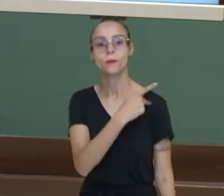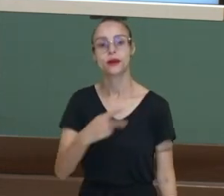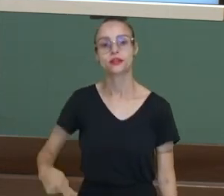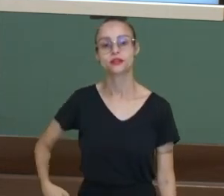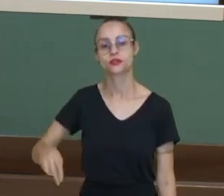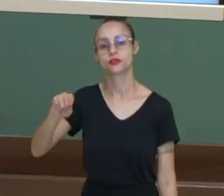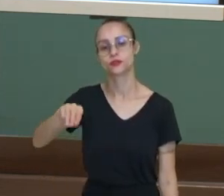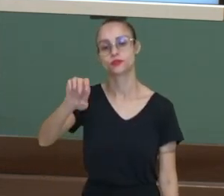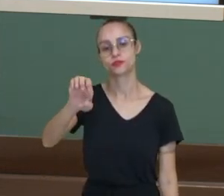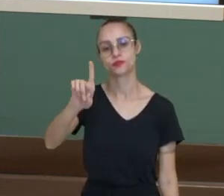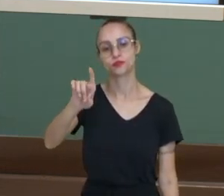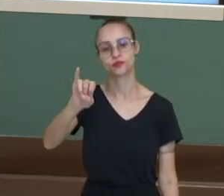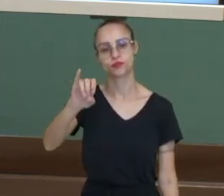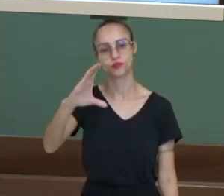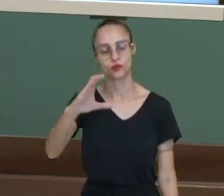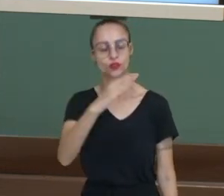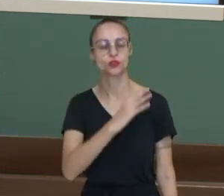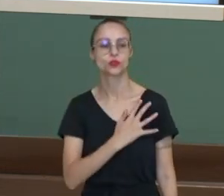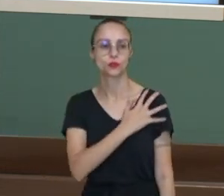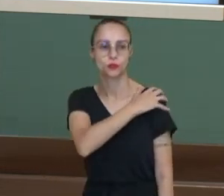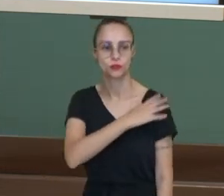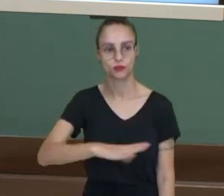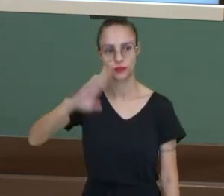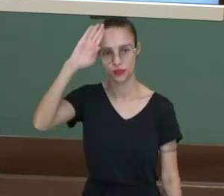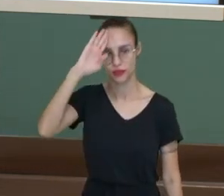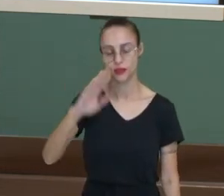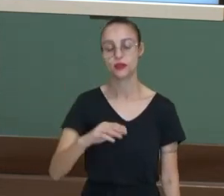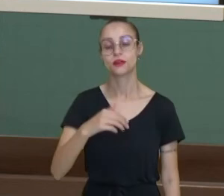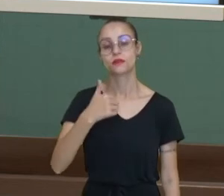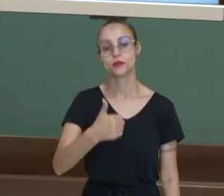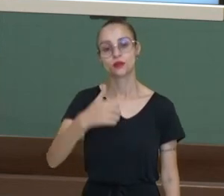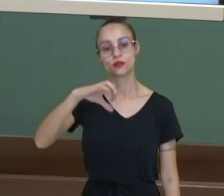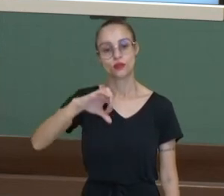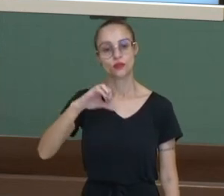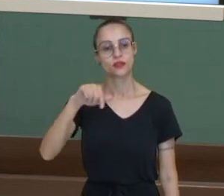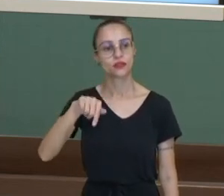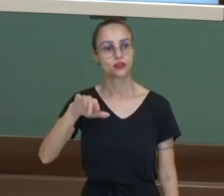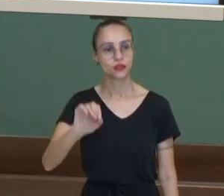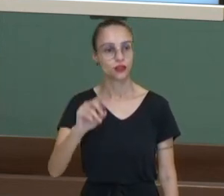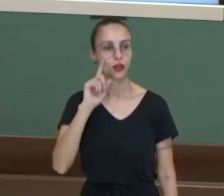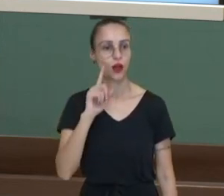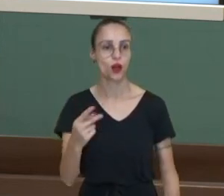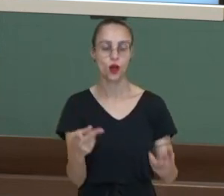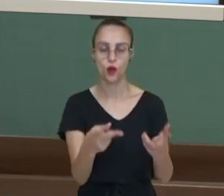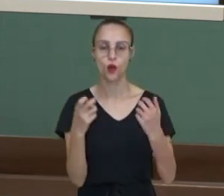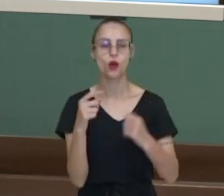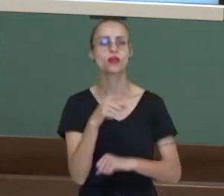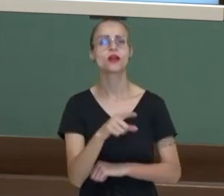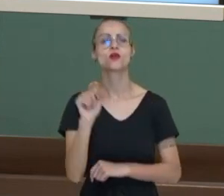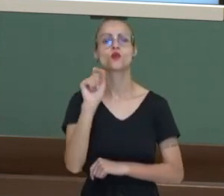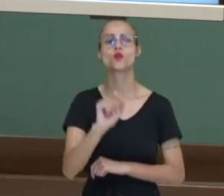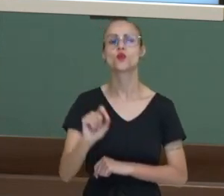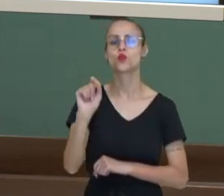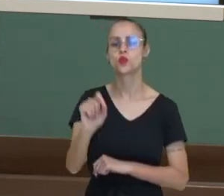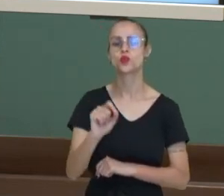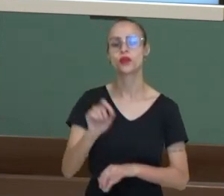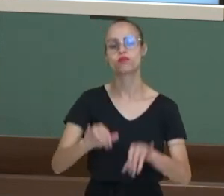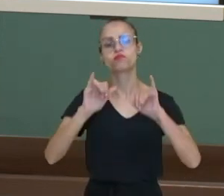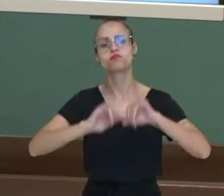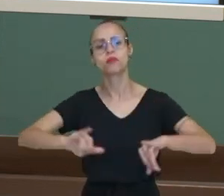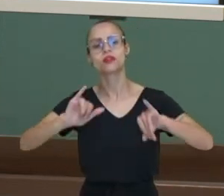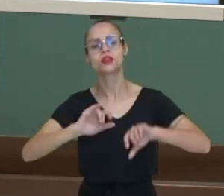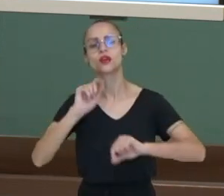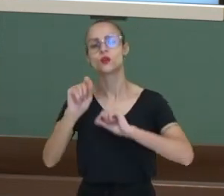Médici no Brasil, dentro do governo militar, na década de 1970. Observando essa imagem, que tipo de mensagem